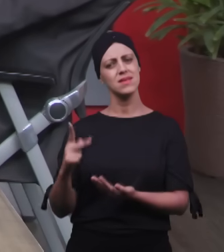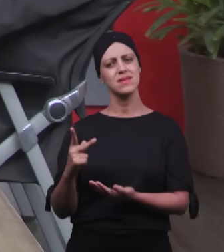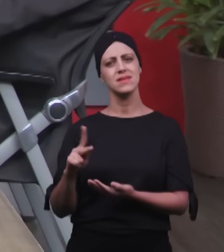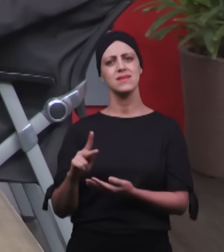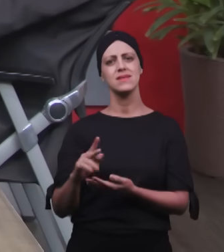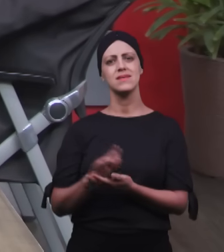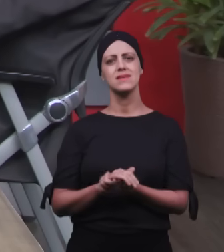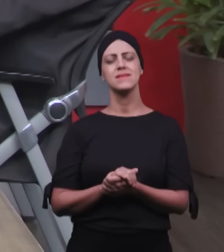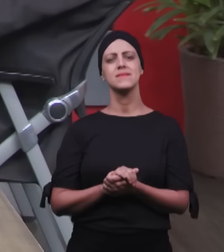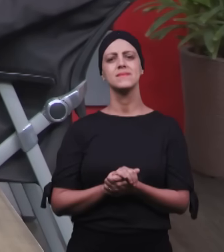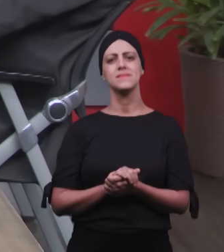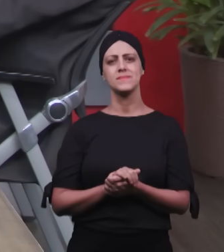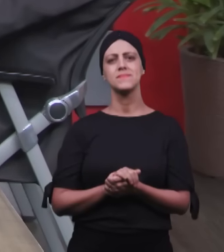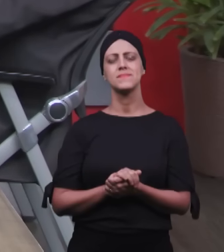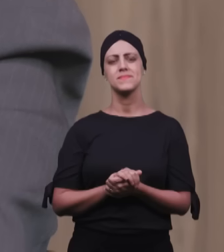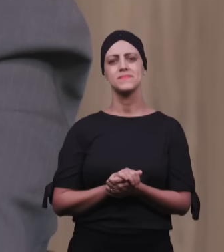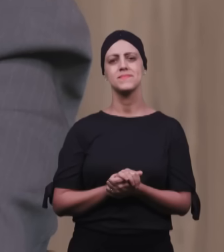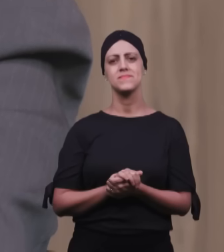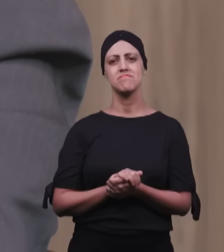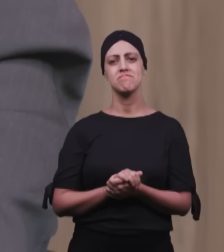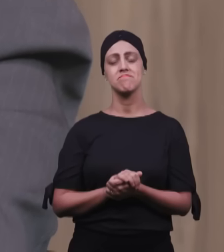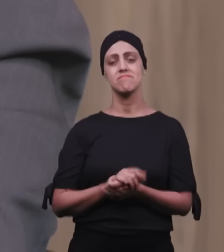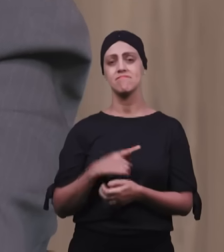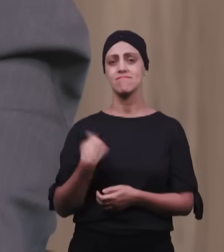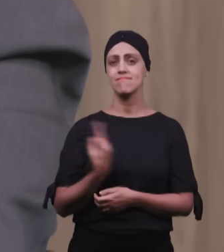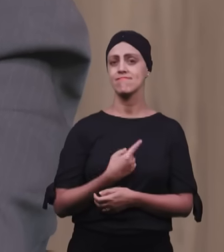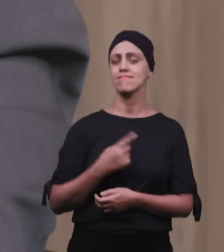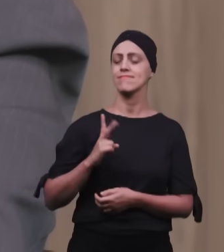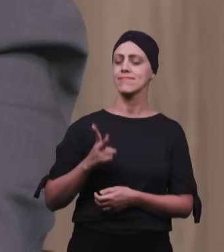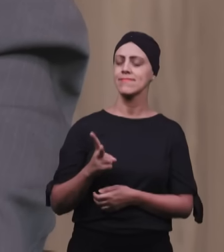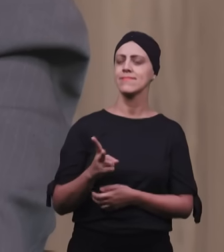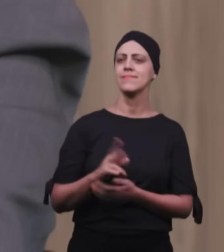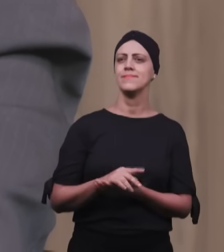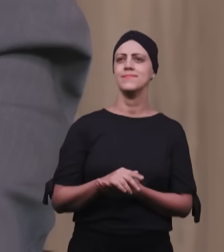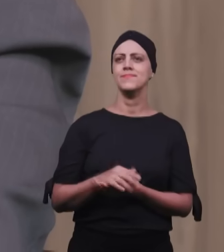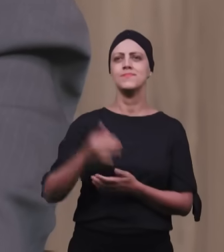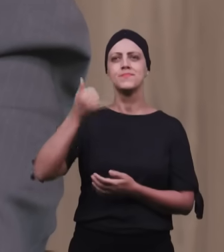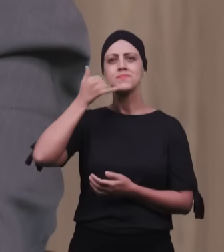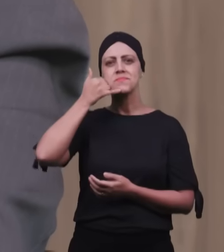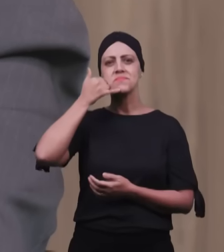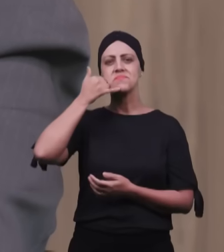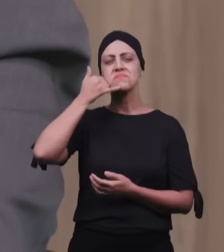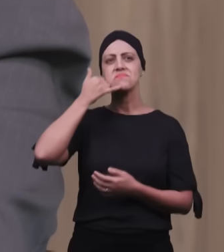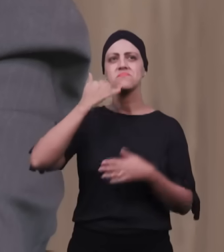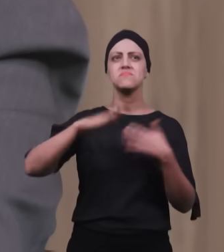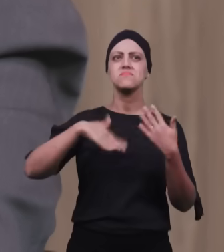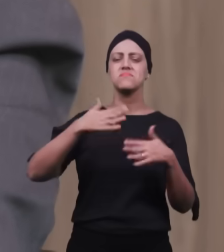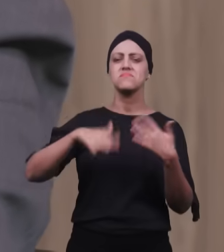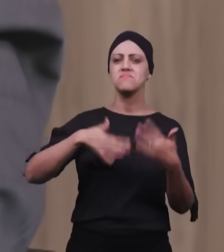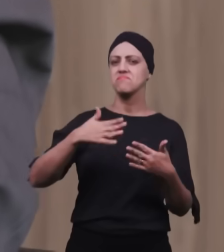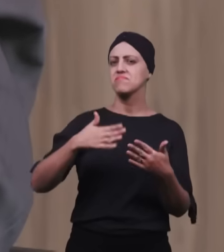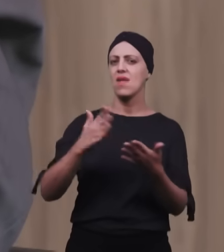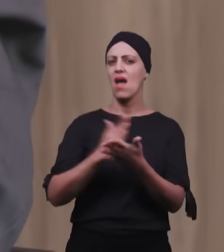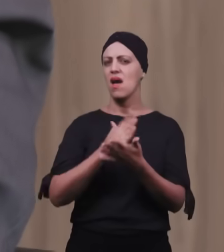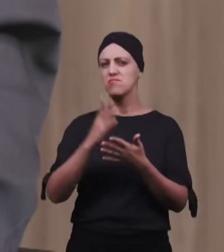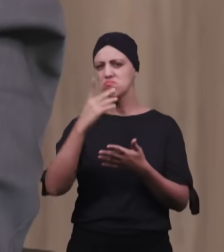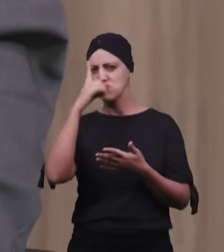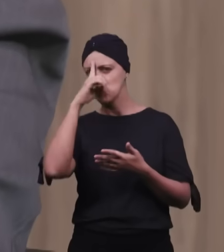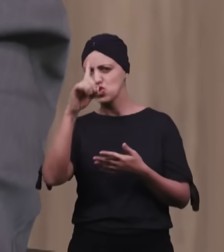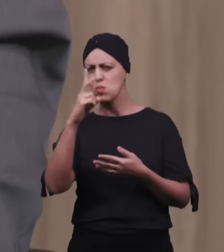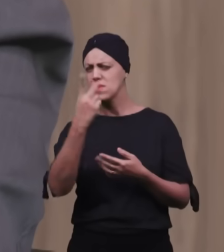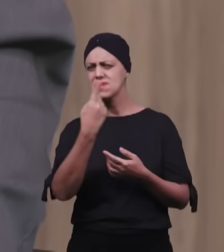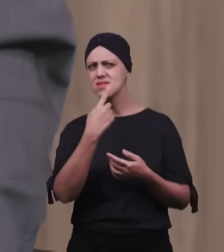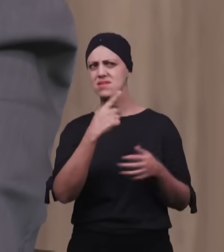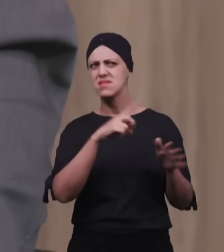e terminado assim o atendimento passado alguns dias passado